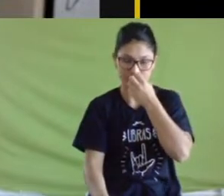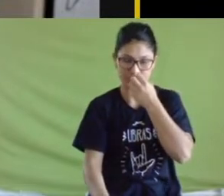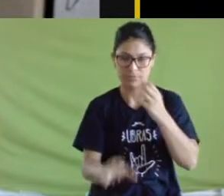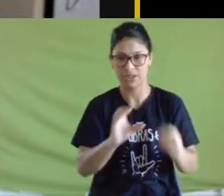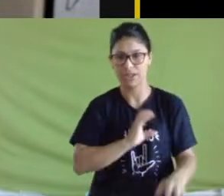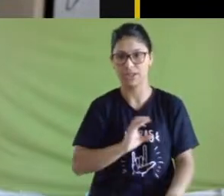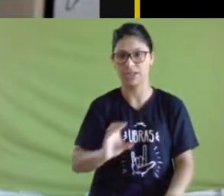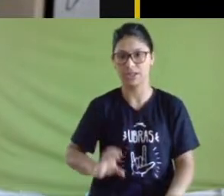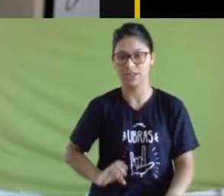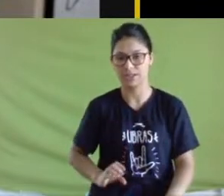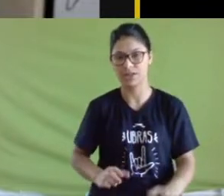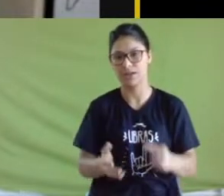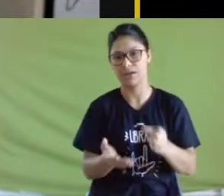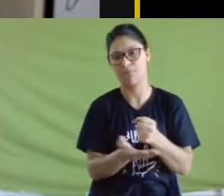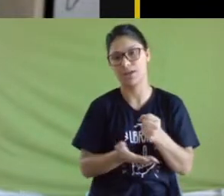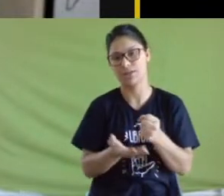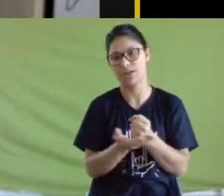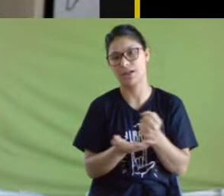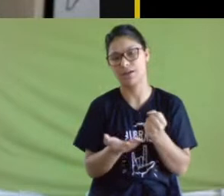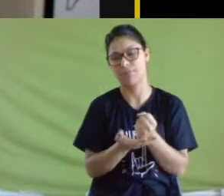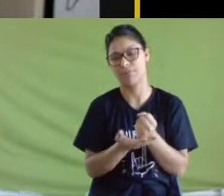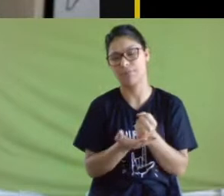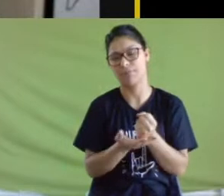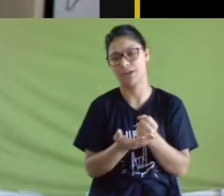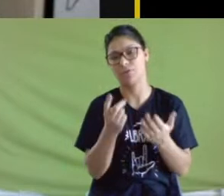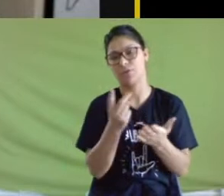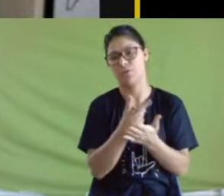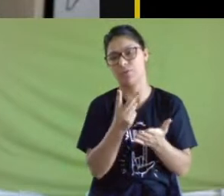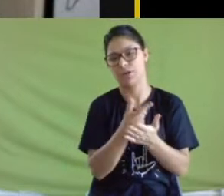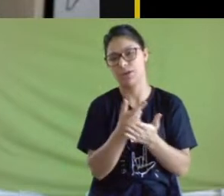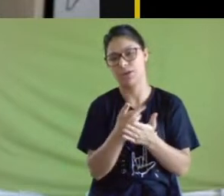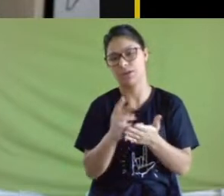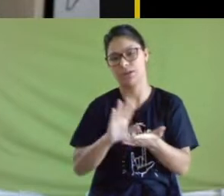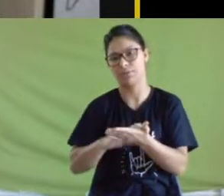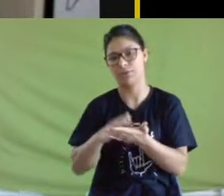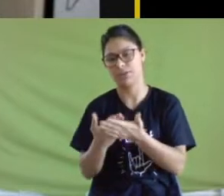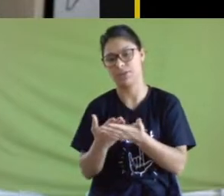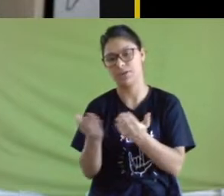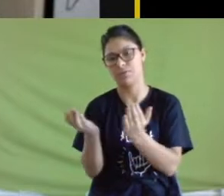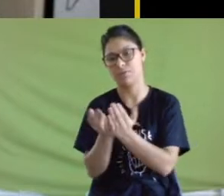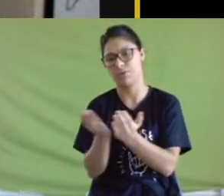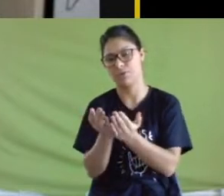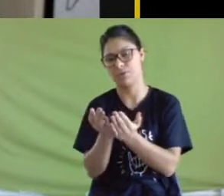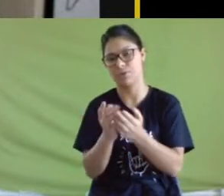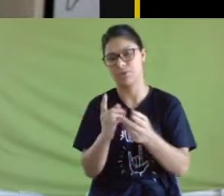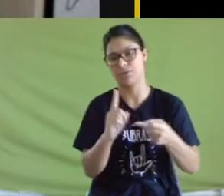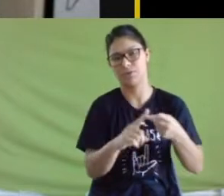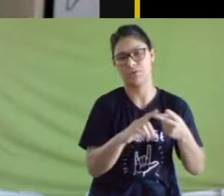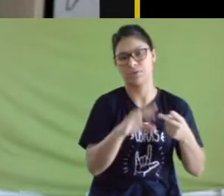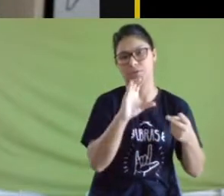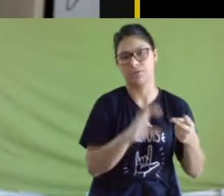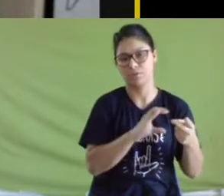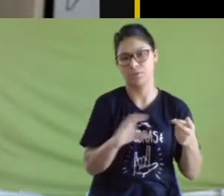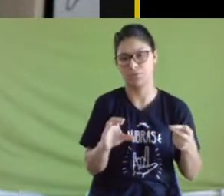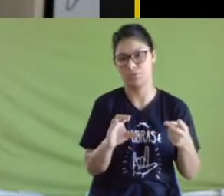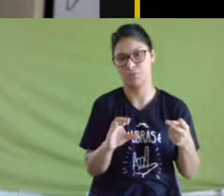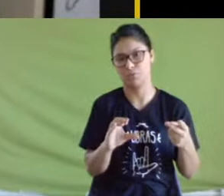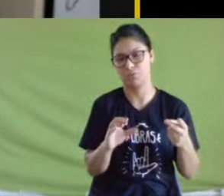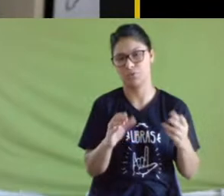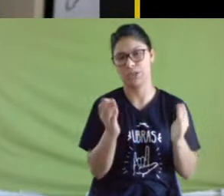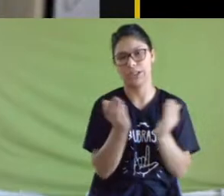é basicamente o mesmo, mas a interpretação protestante, ou a interpretação católica do pressuposto